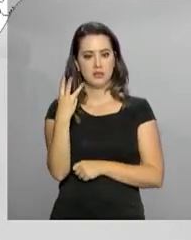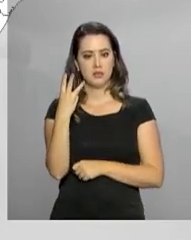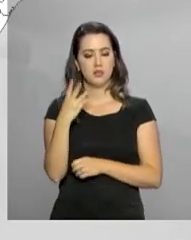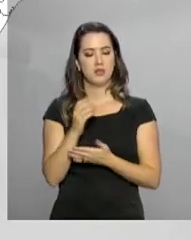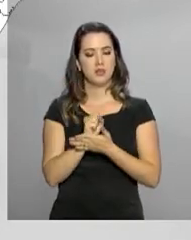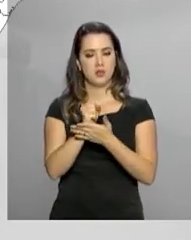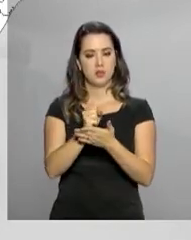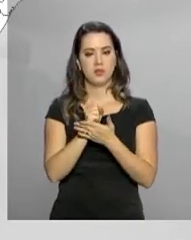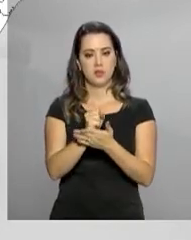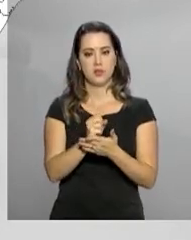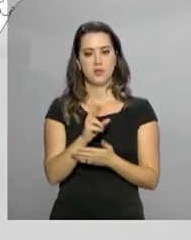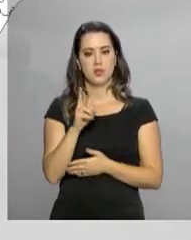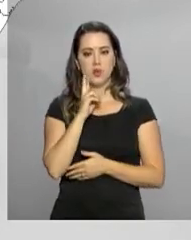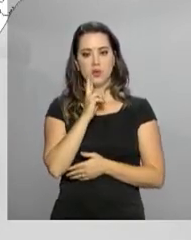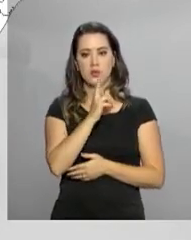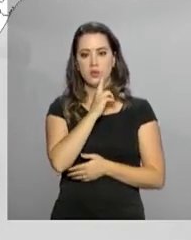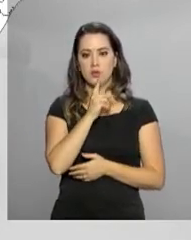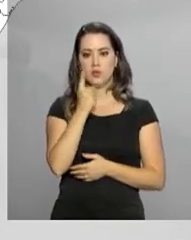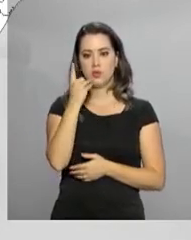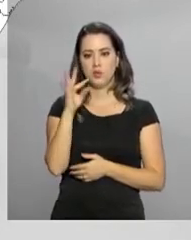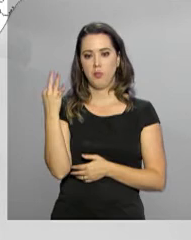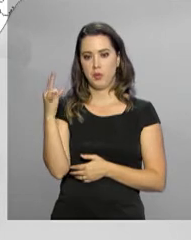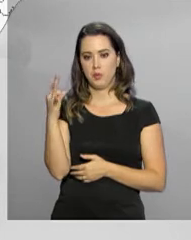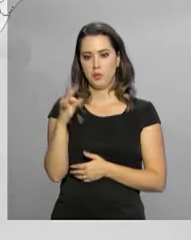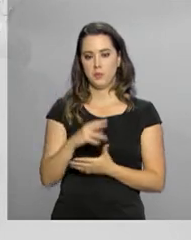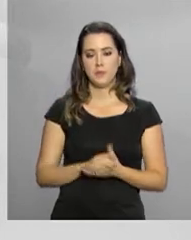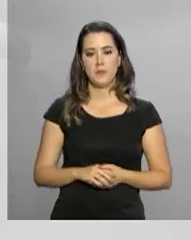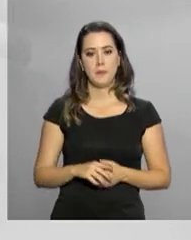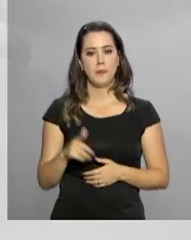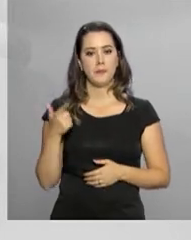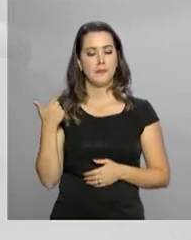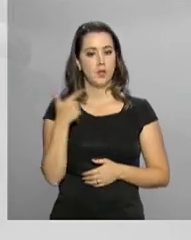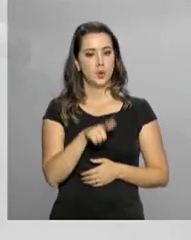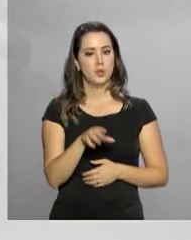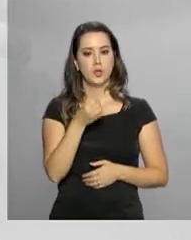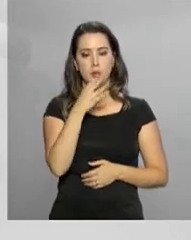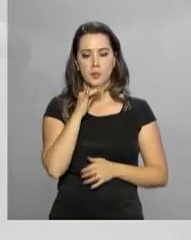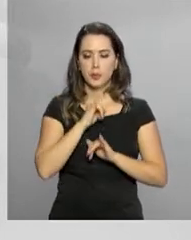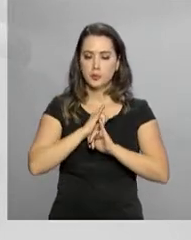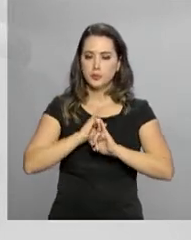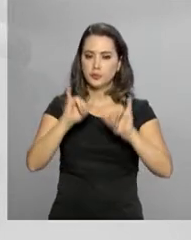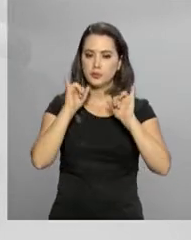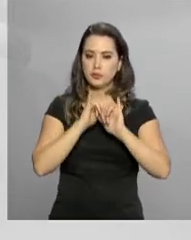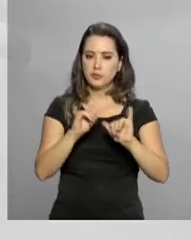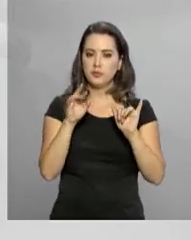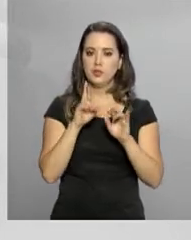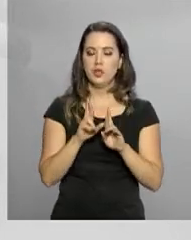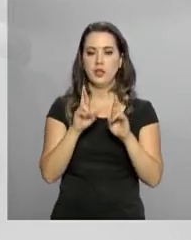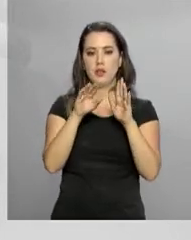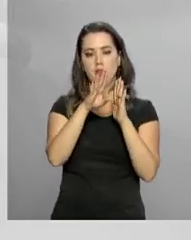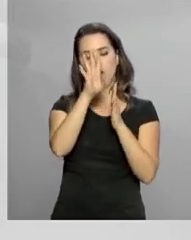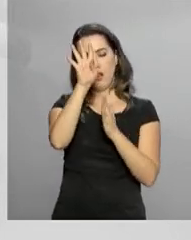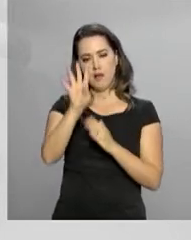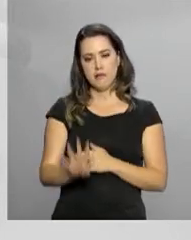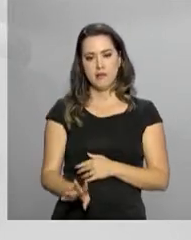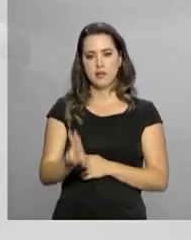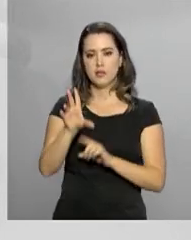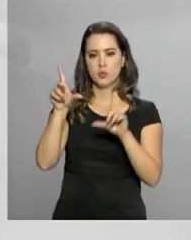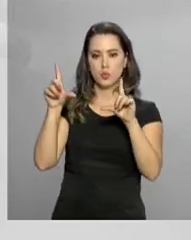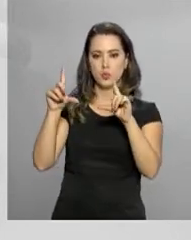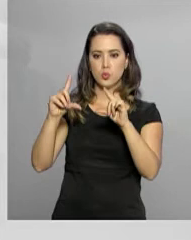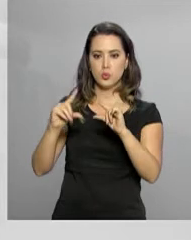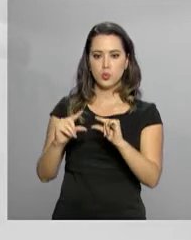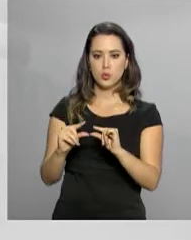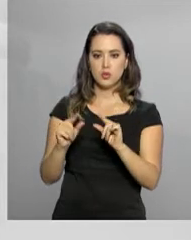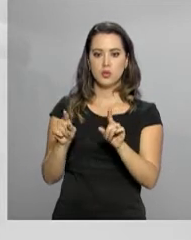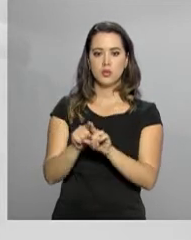3 doações em Roraima e 1 doação no Tocantins. Outra boa notícia é que a lista de espera por transplantes diminuiu.